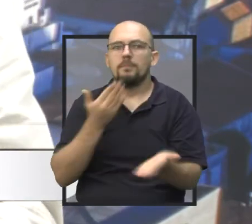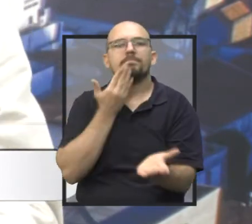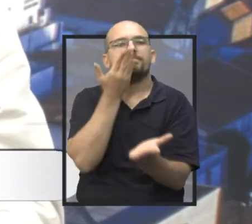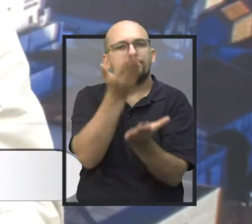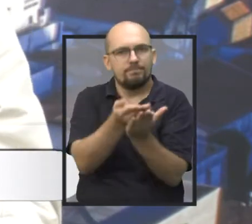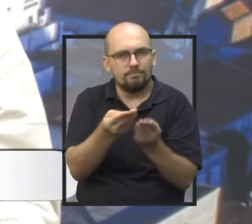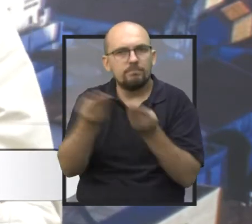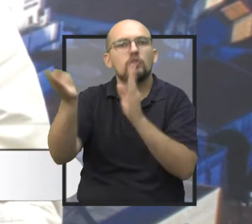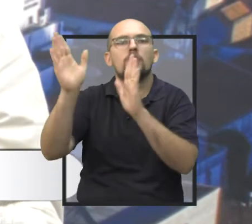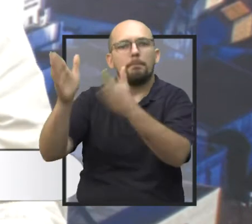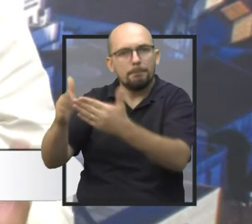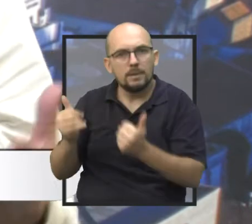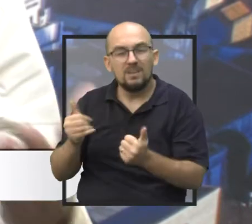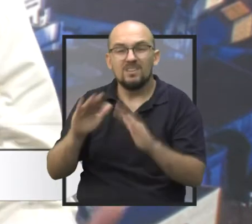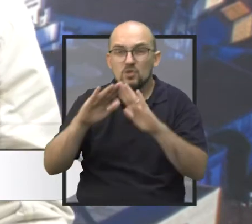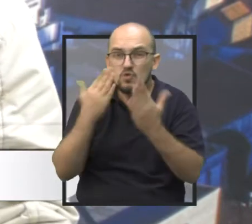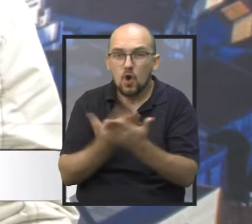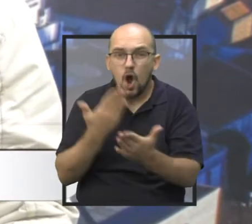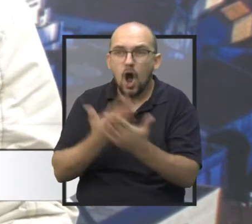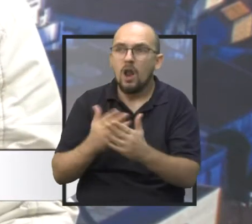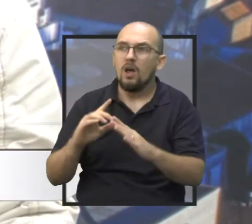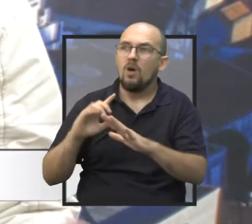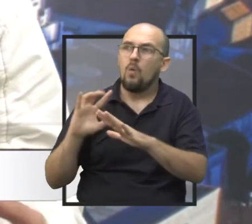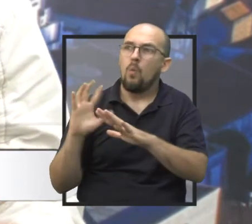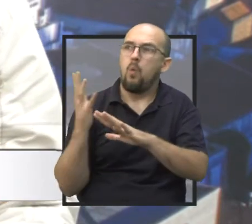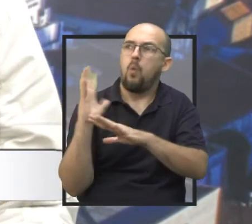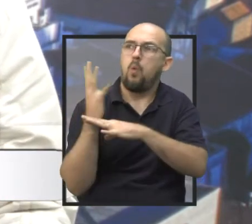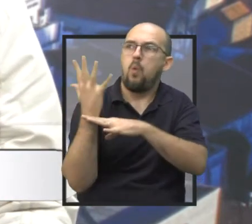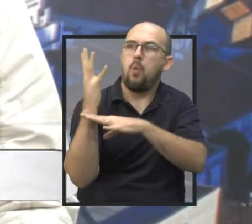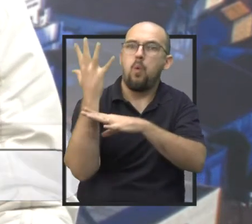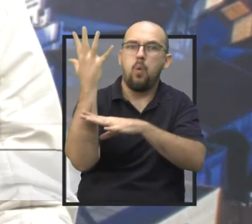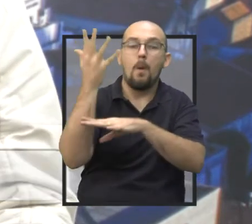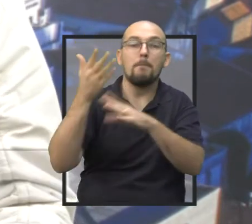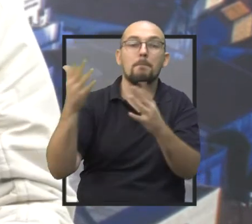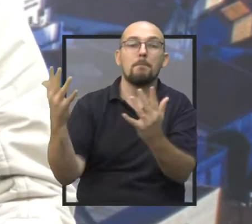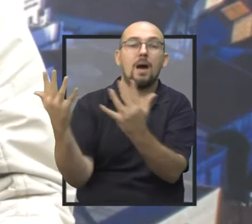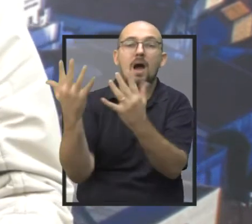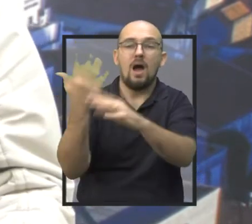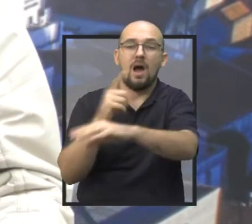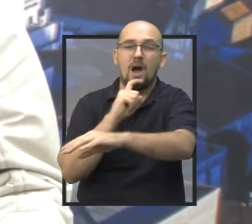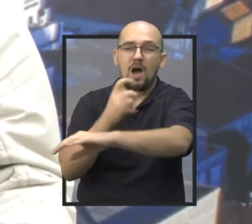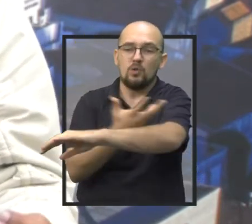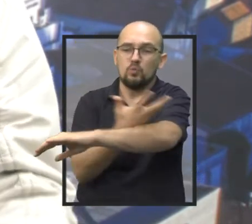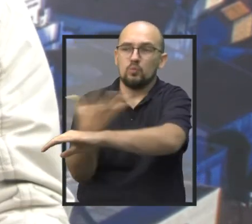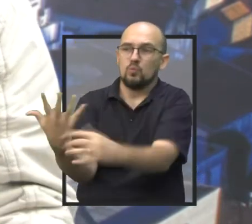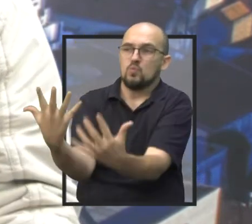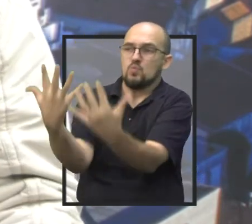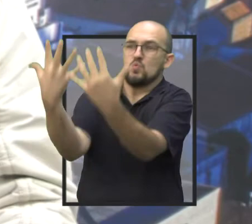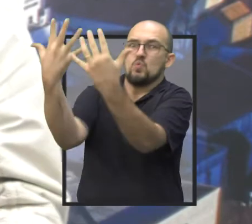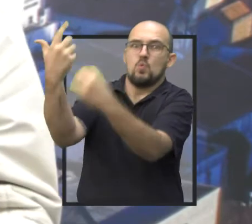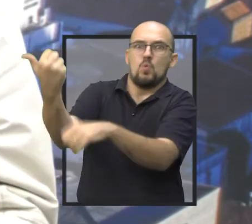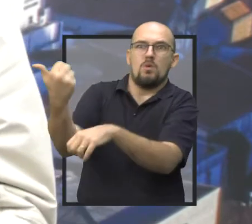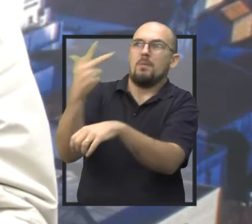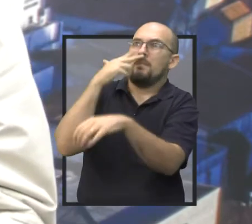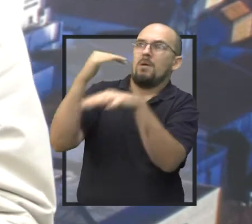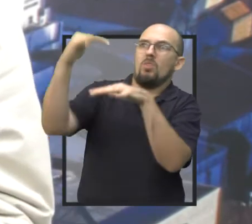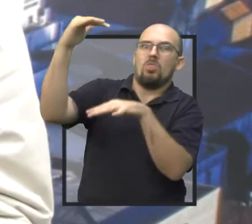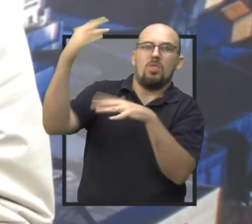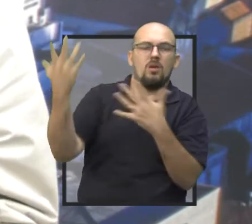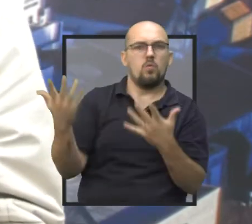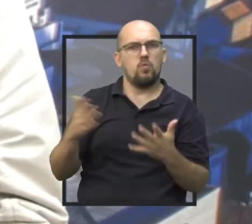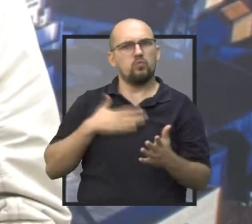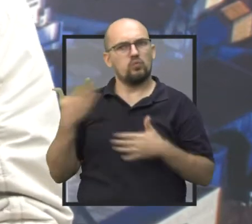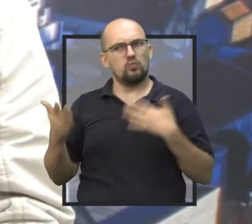verbalmente, e a escola estava com mato maior que a gente, dentro de uma escola. E aí, quando viram essa live aí